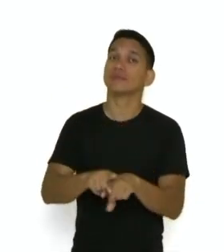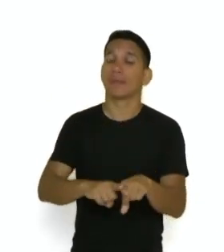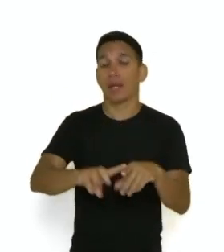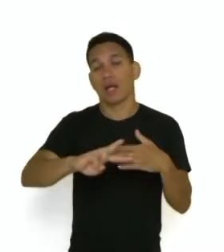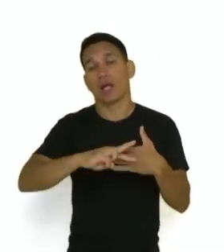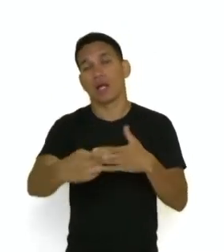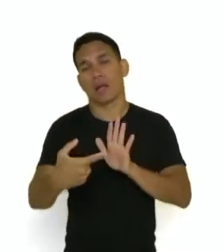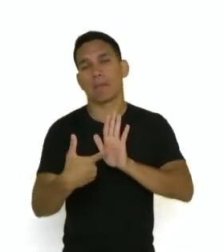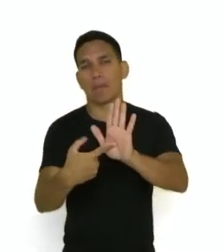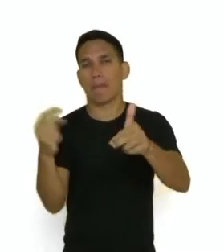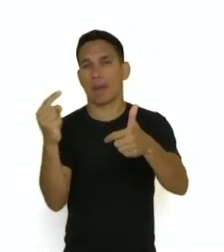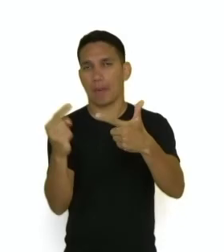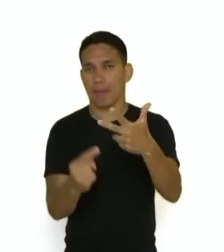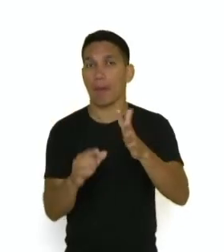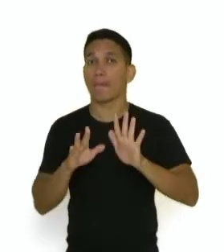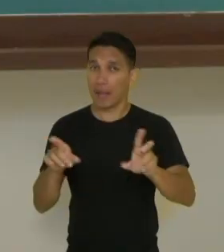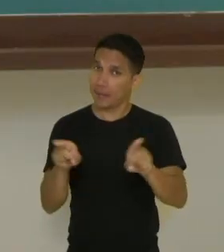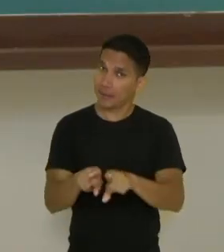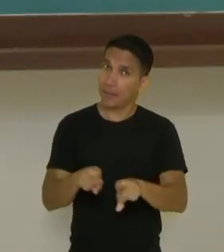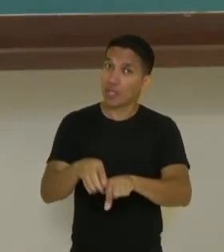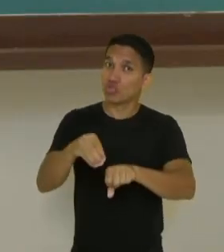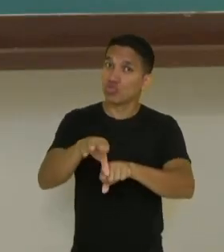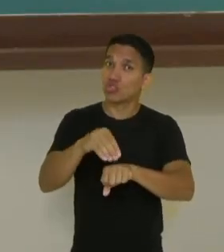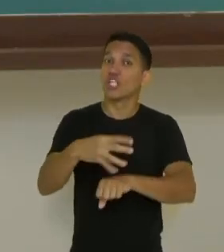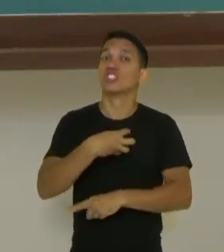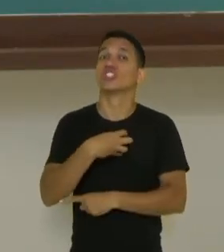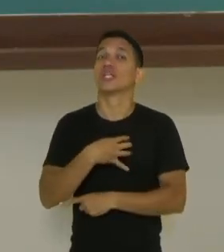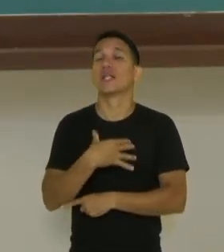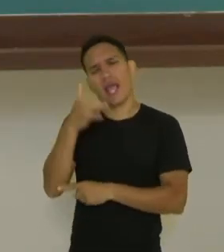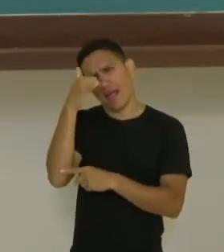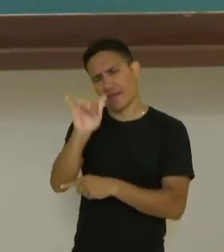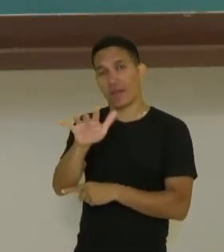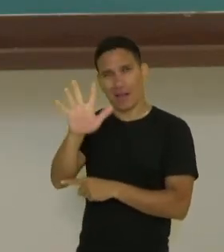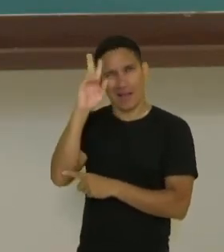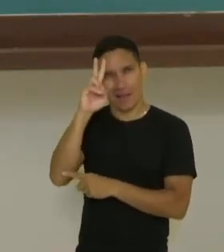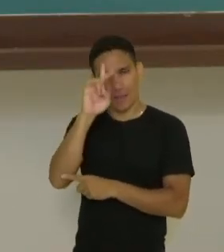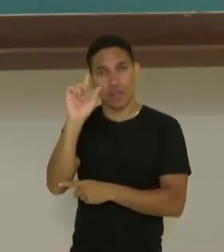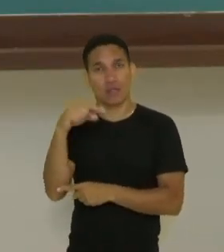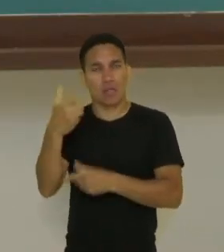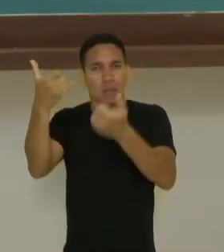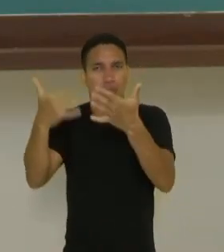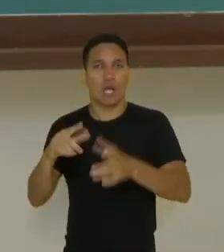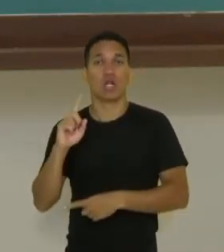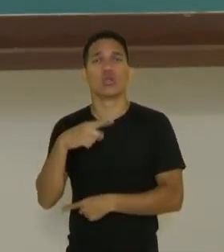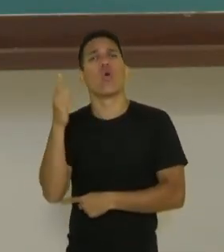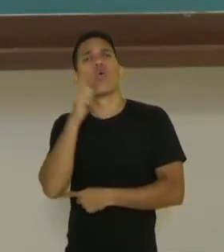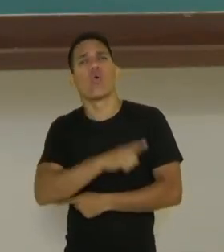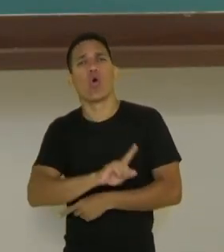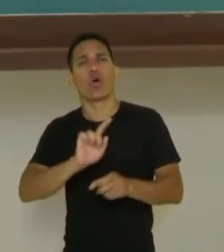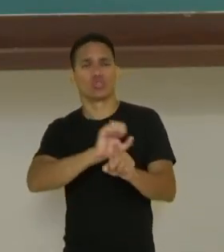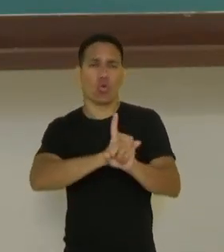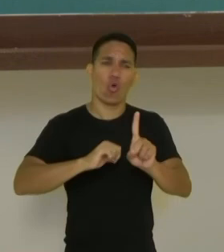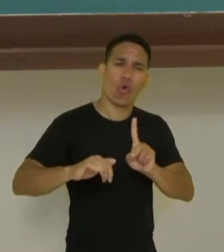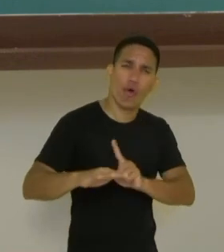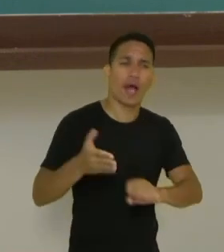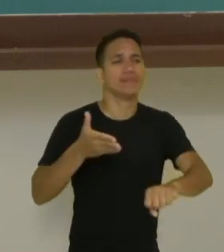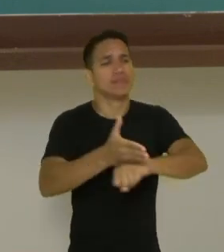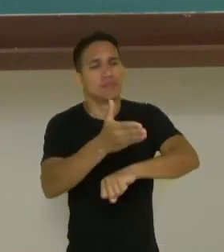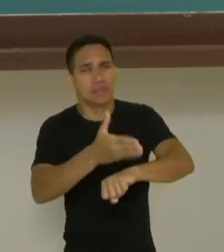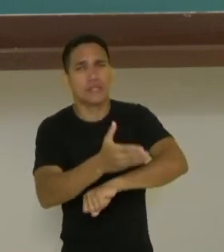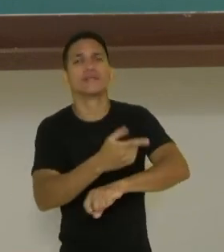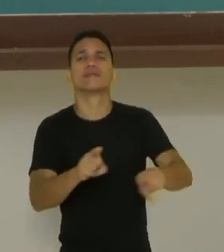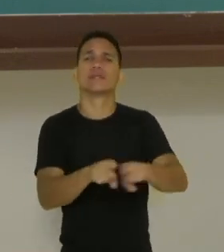mas também sugerir formas de evitá-lo. Lembra que lá pelas tantas, ele falou que a gente pode participar socialmente e aí